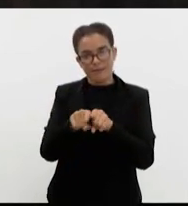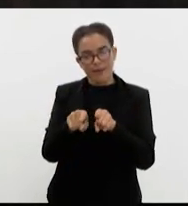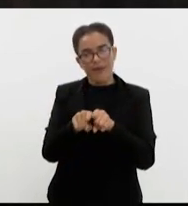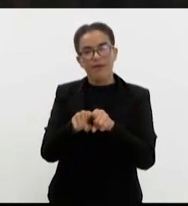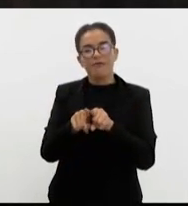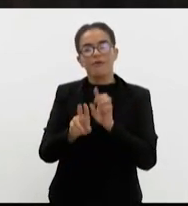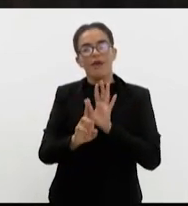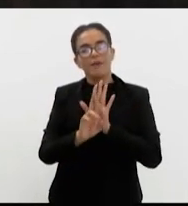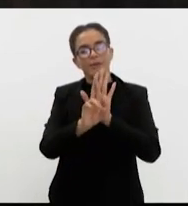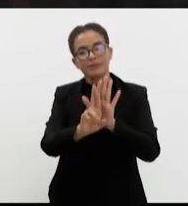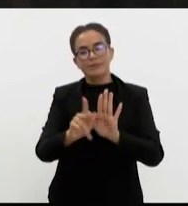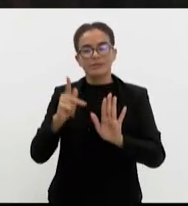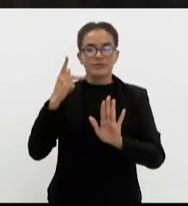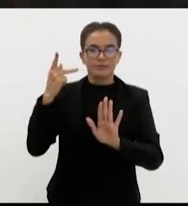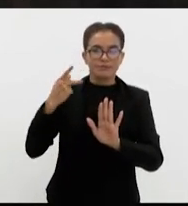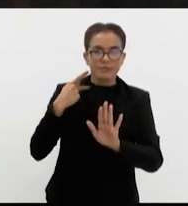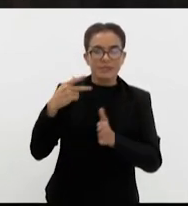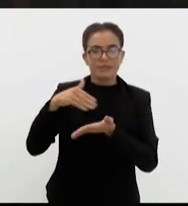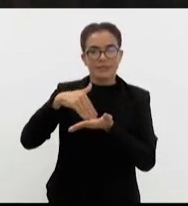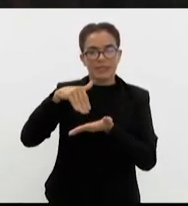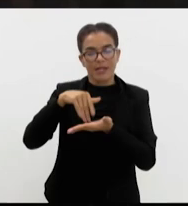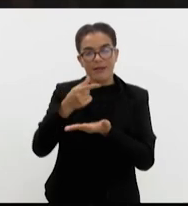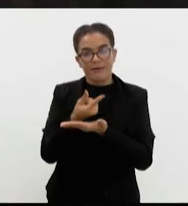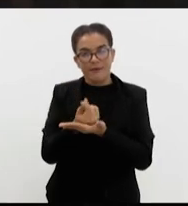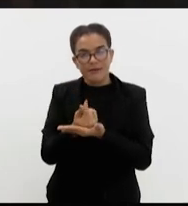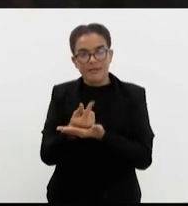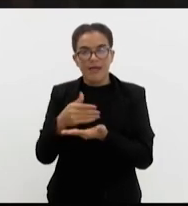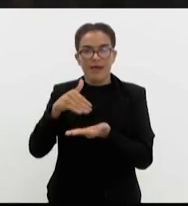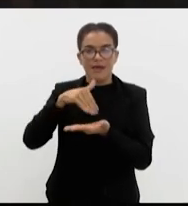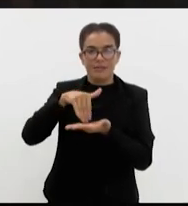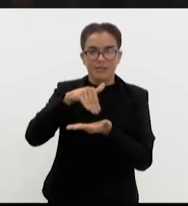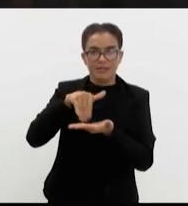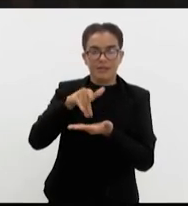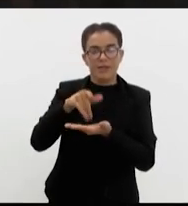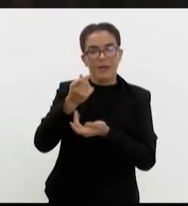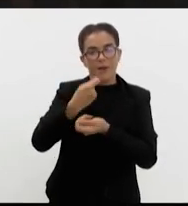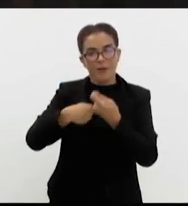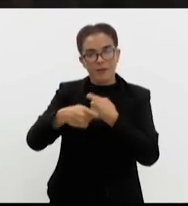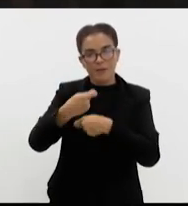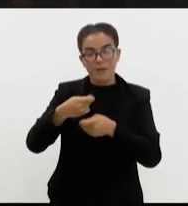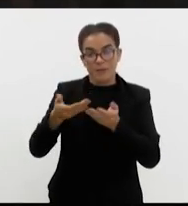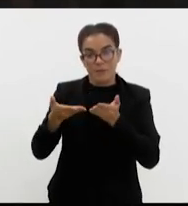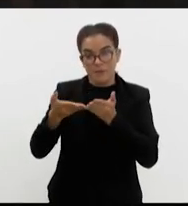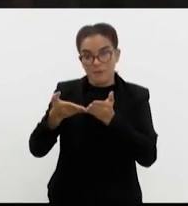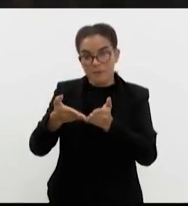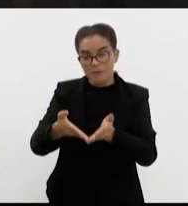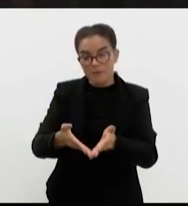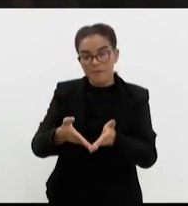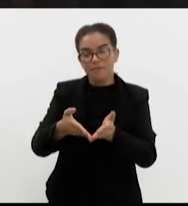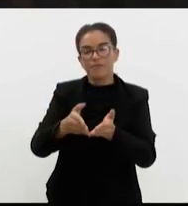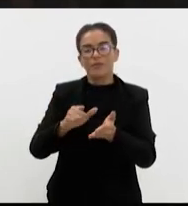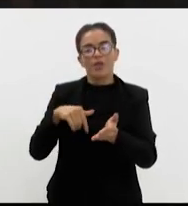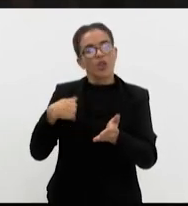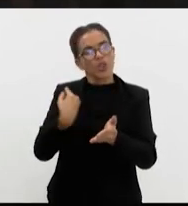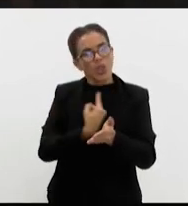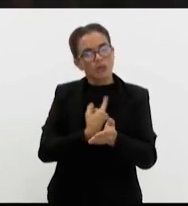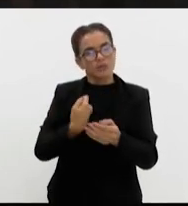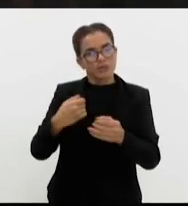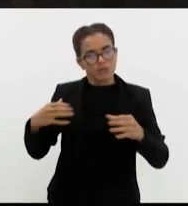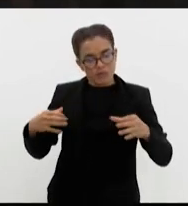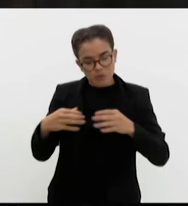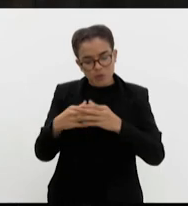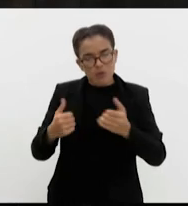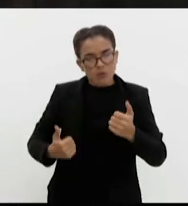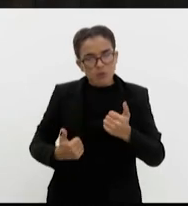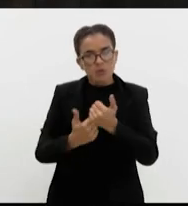procuradoria através da secretaria de fazenda da secretaria da economia do Mar e temos que est apostos para lutar